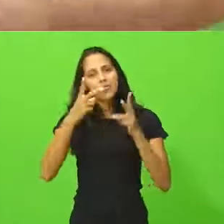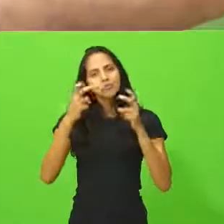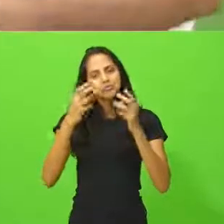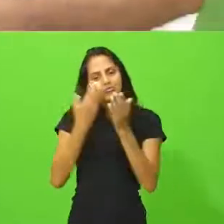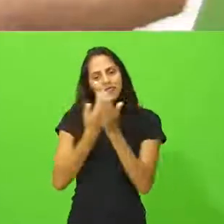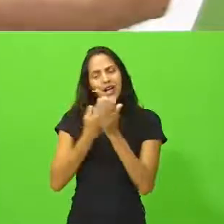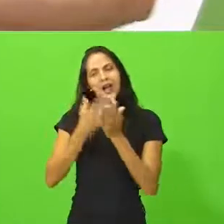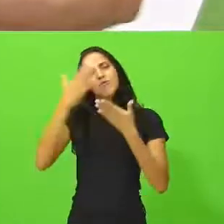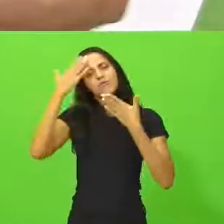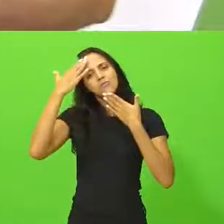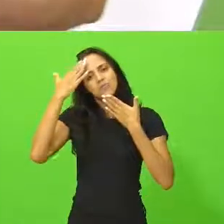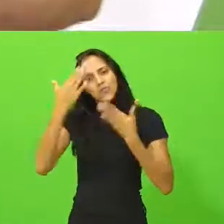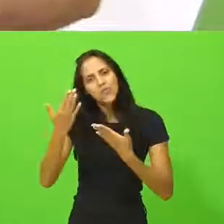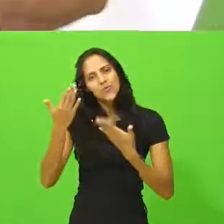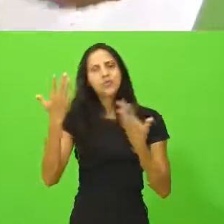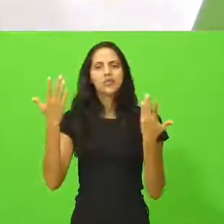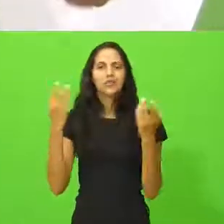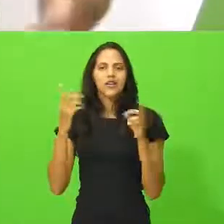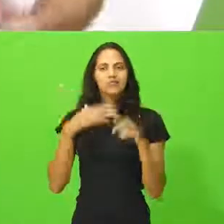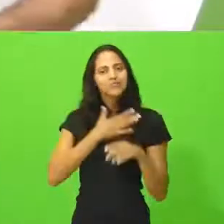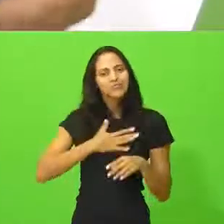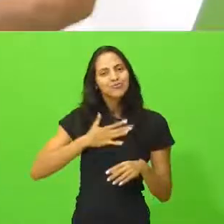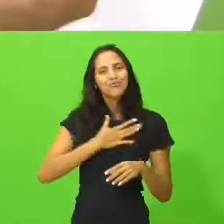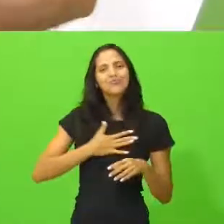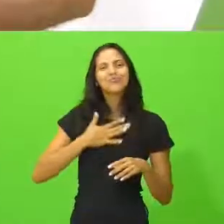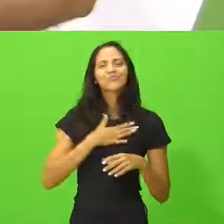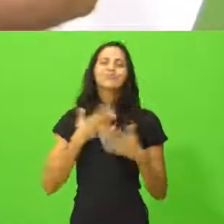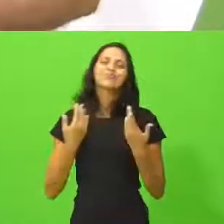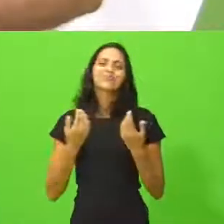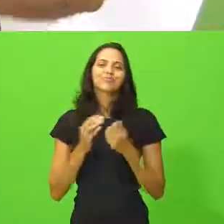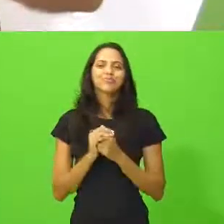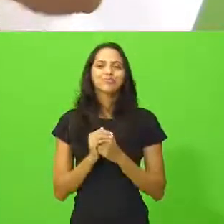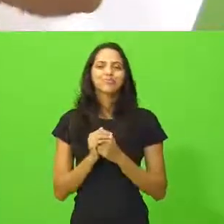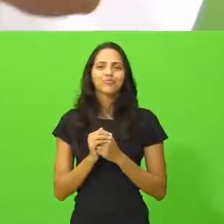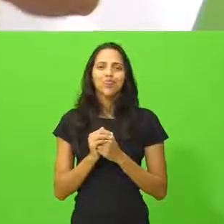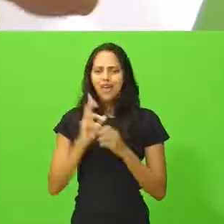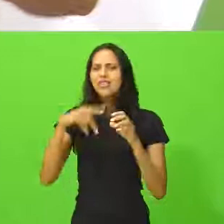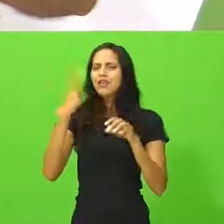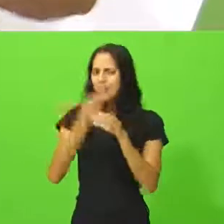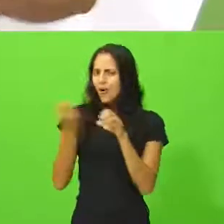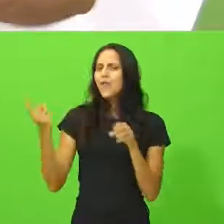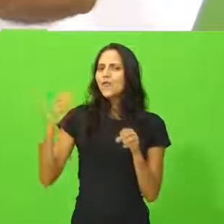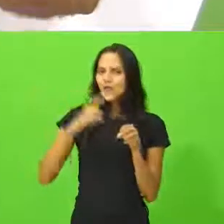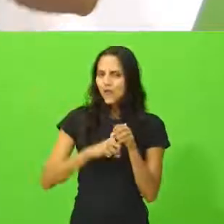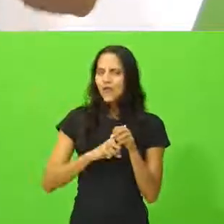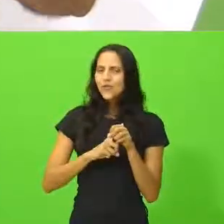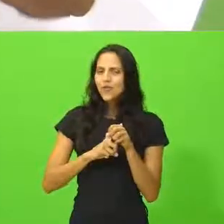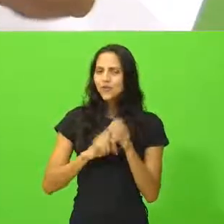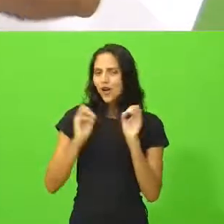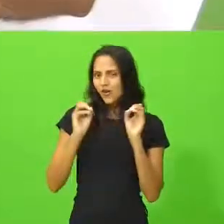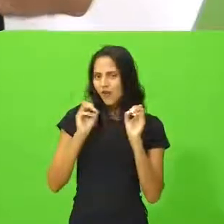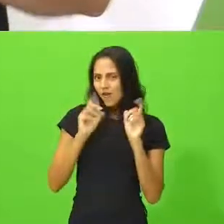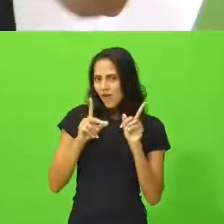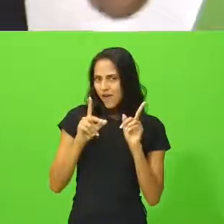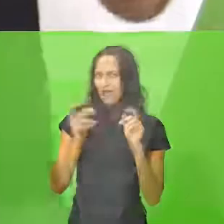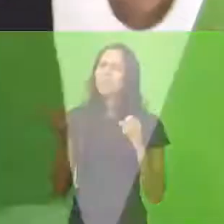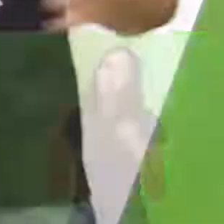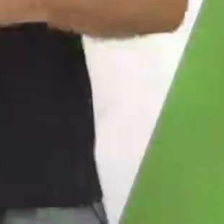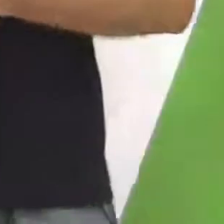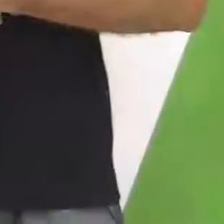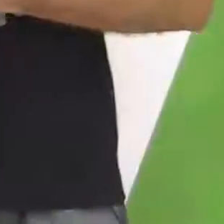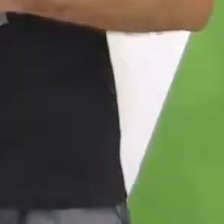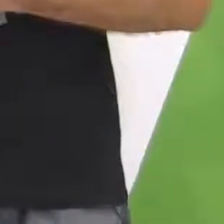aula, eu agradeço com muita satisfação, tá? Daqui a pouco eu retornarei para a